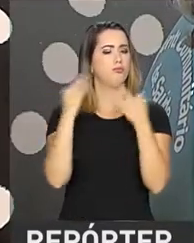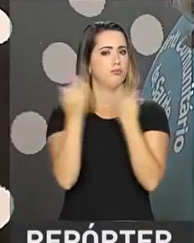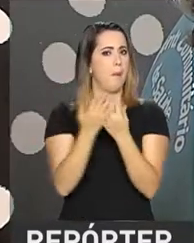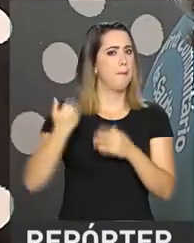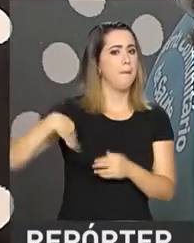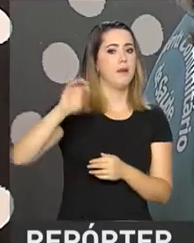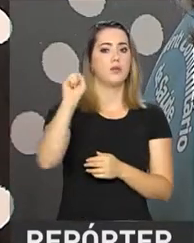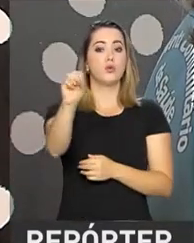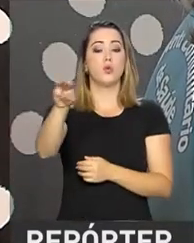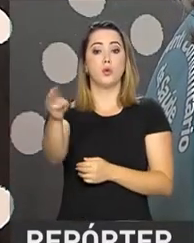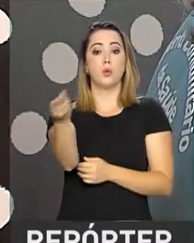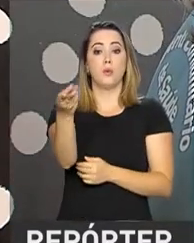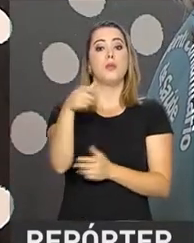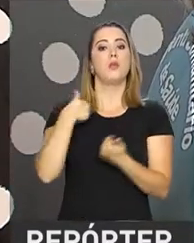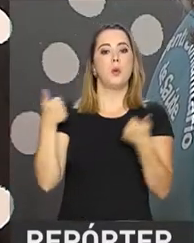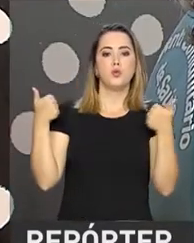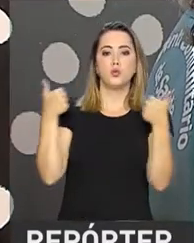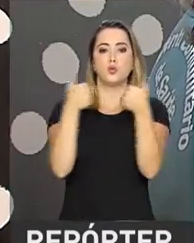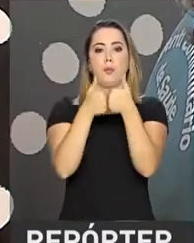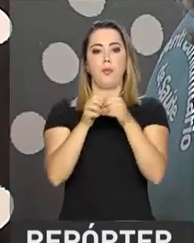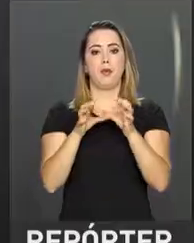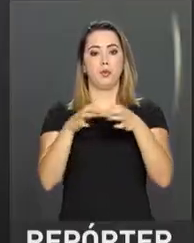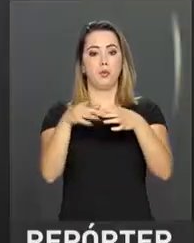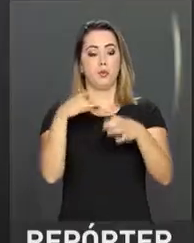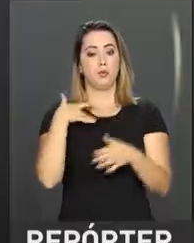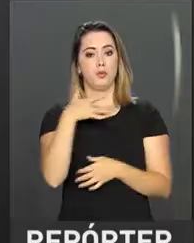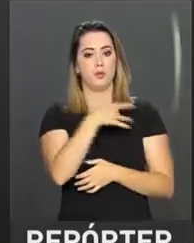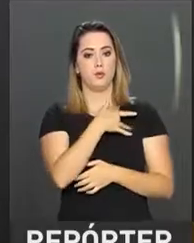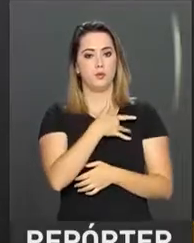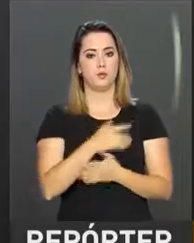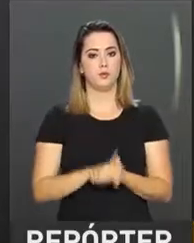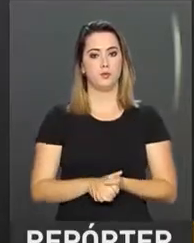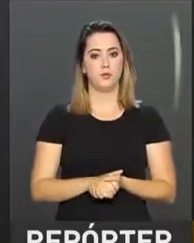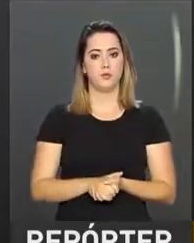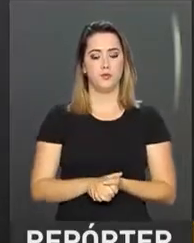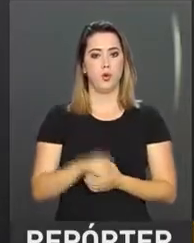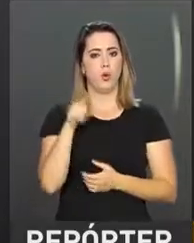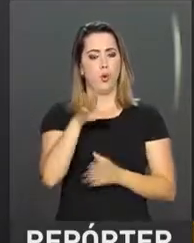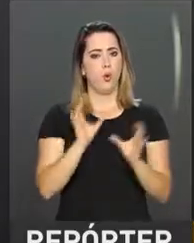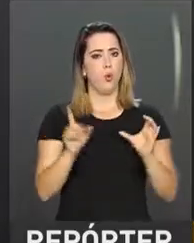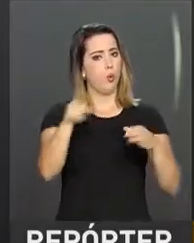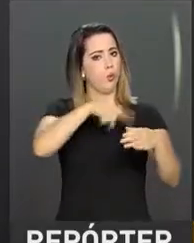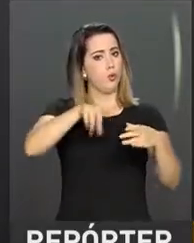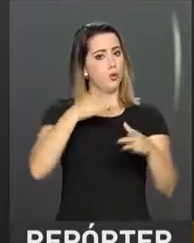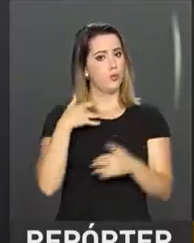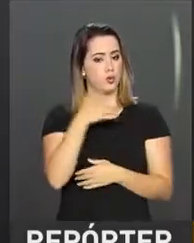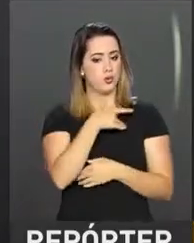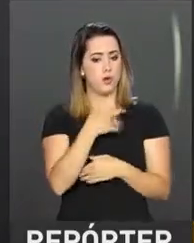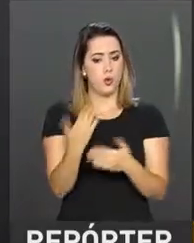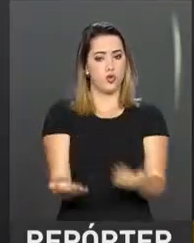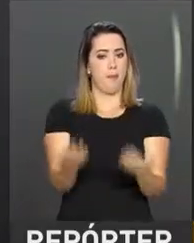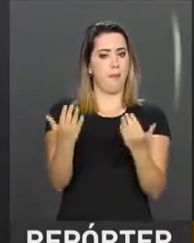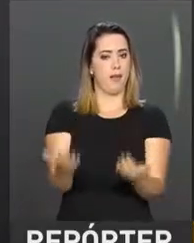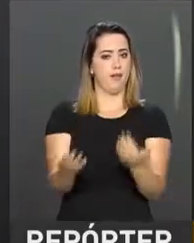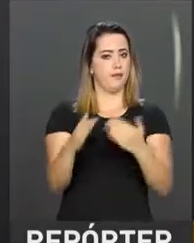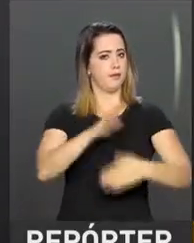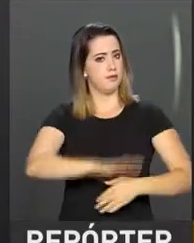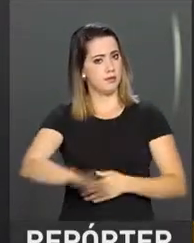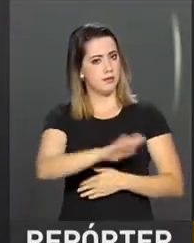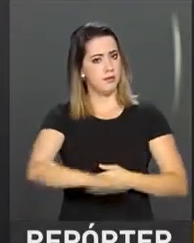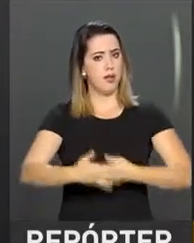foram atendidas de perto por equipes de saúde agente de saúde que vai na casa fazer um amigo o design e as crianças e identificar